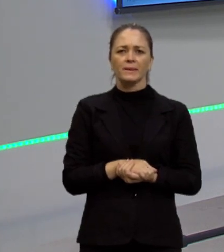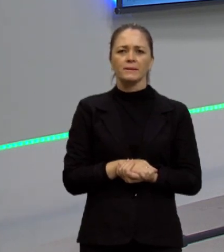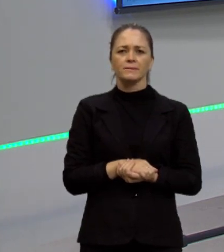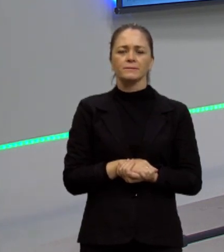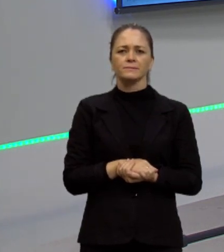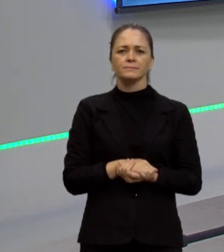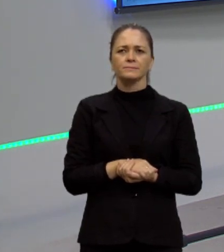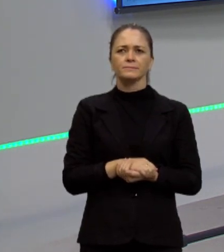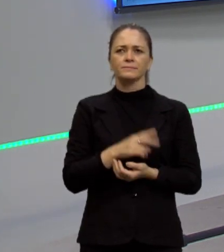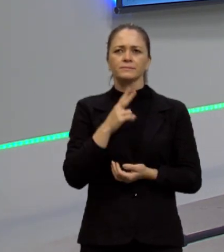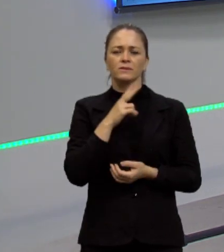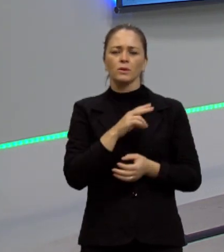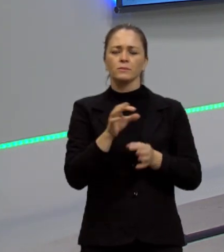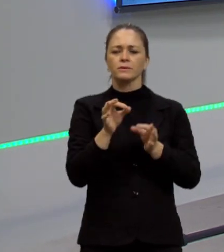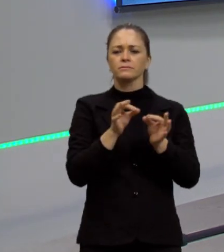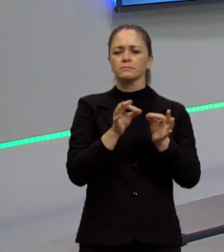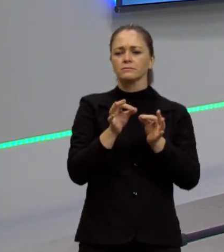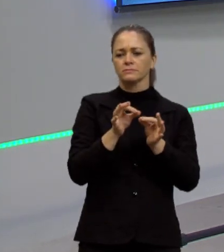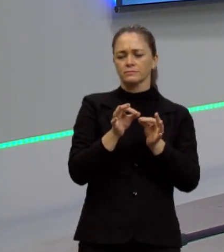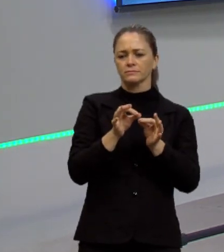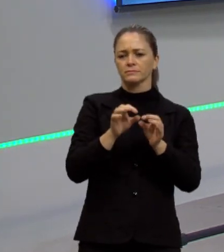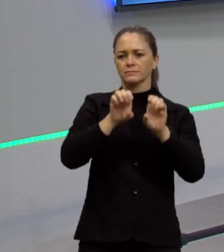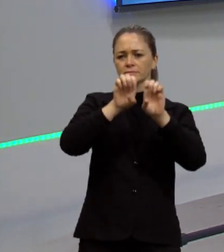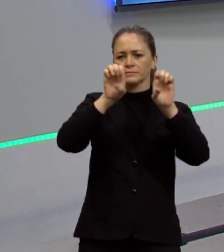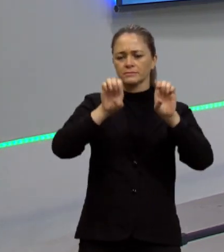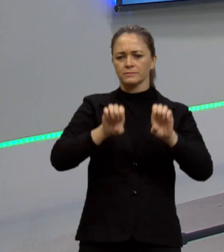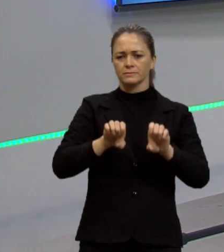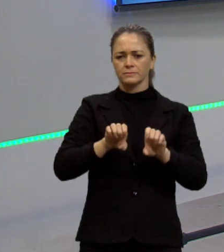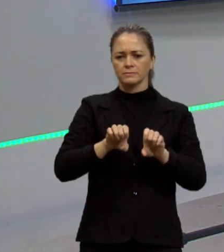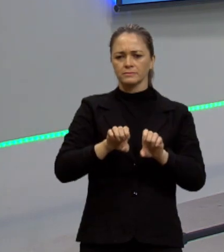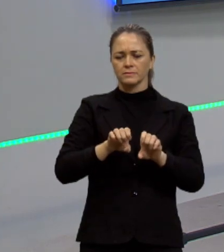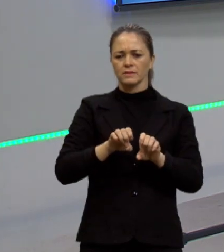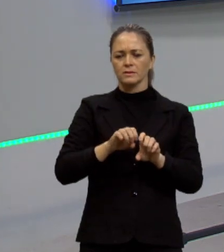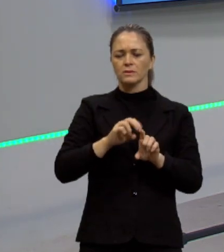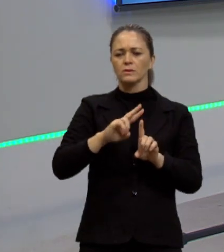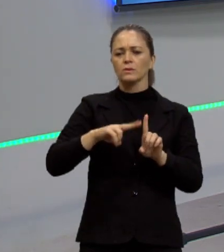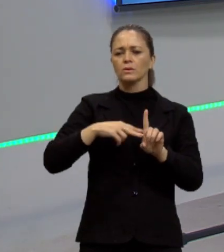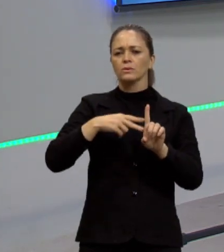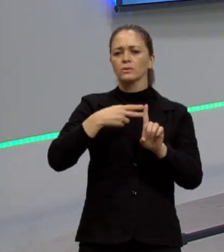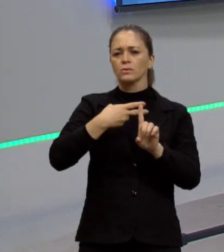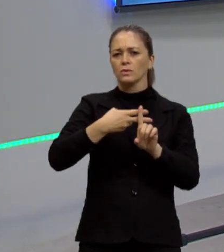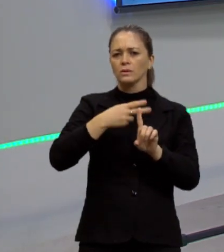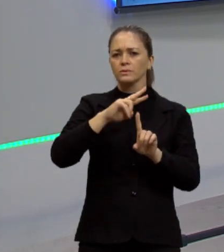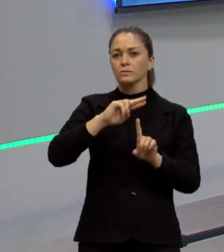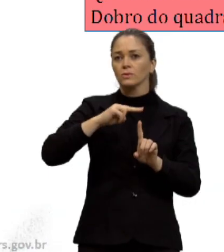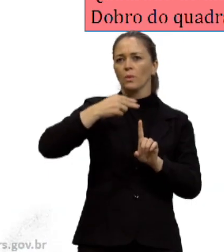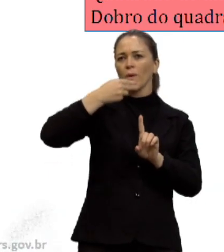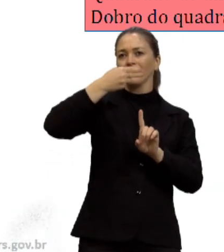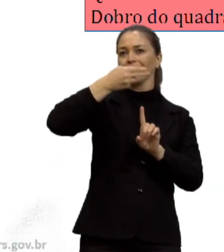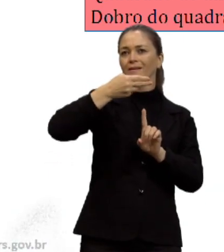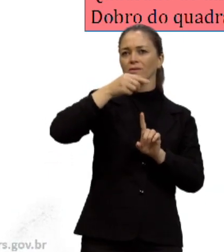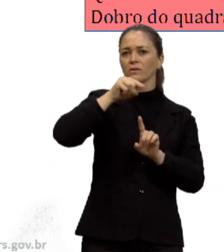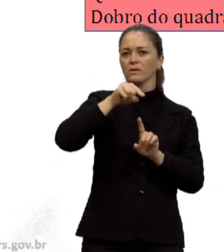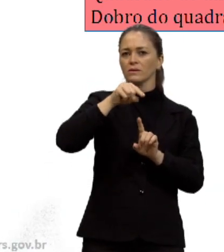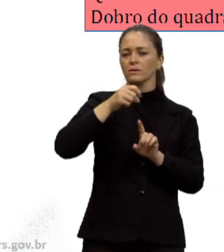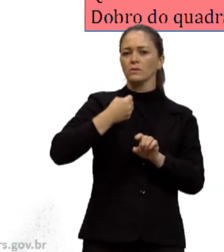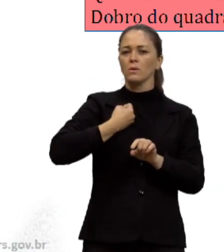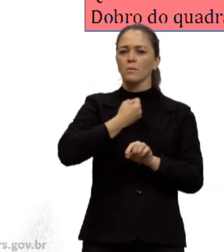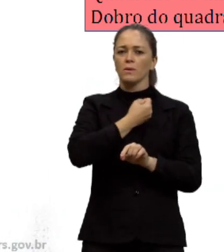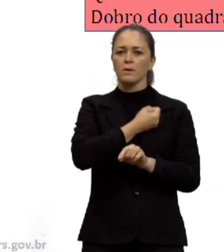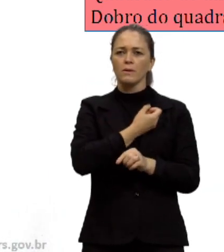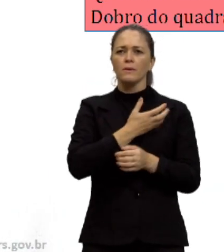Então, vamos lá. Vamos montar a equação. O dobro do quadrado de um número, o dobro de um quadrado de um